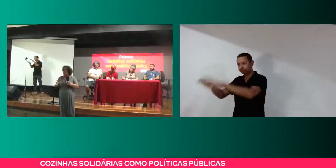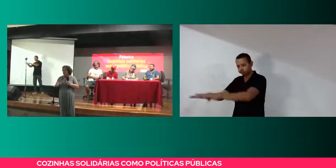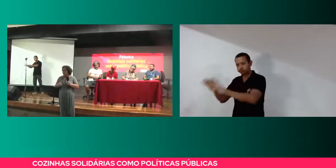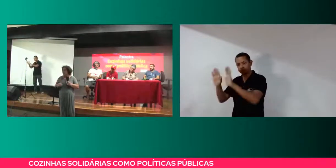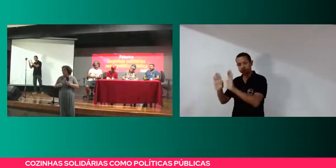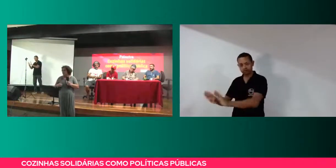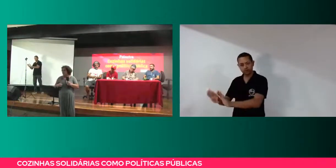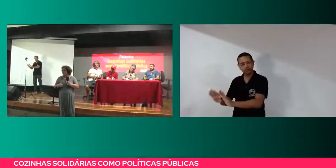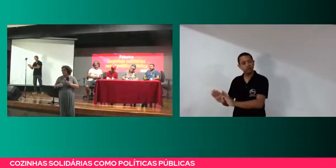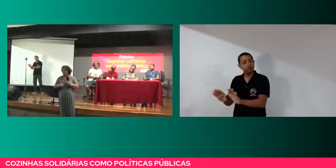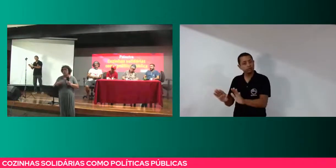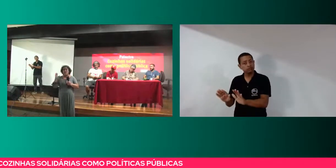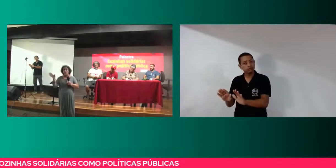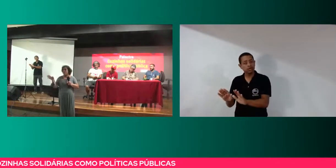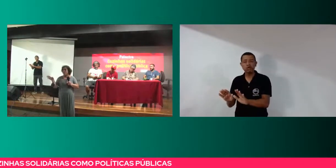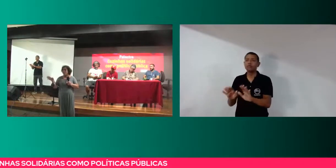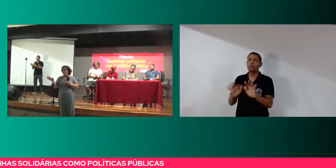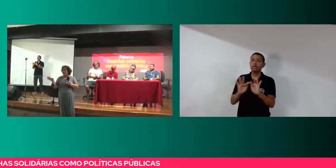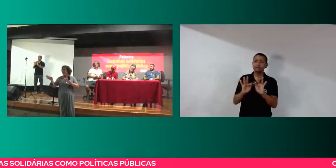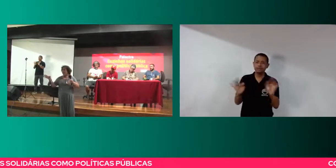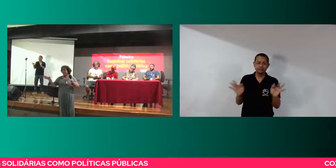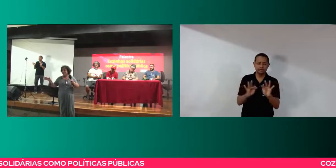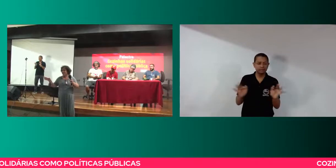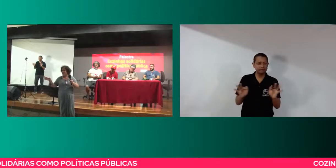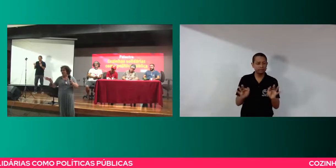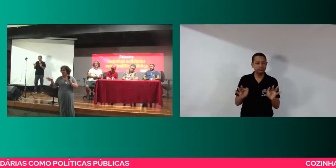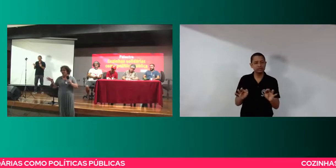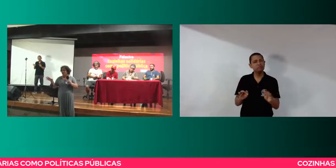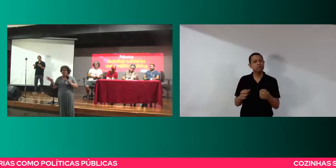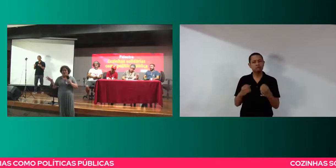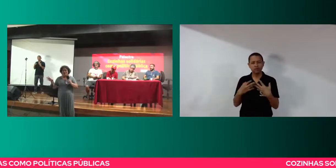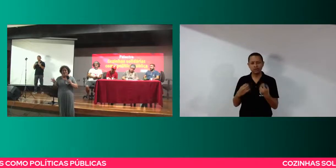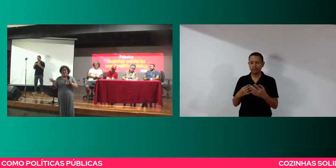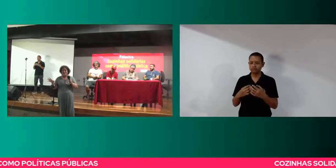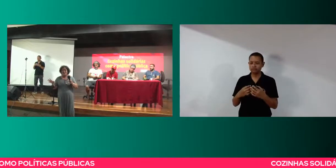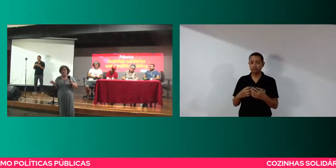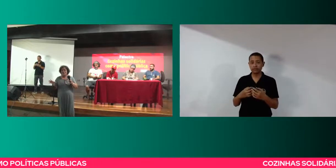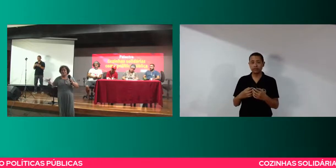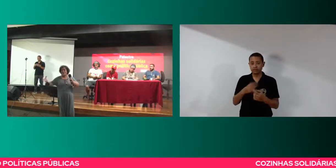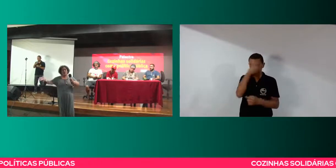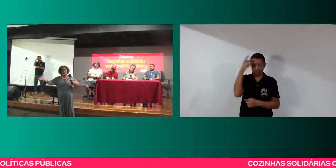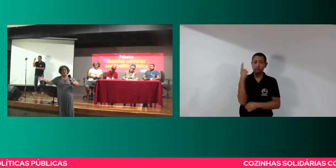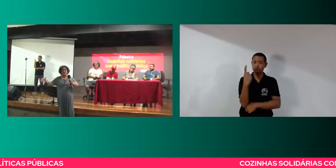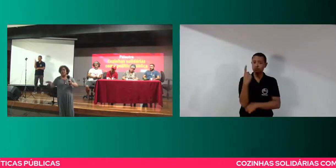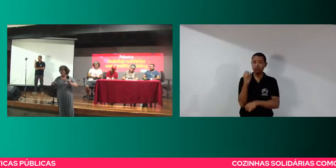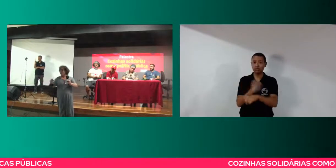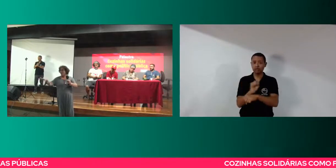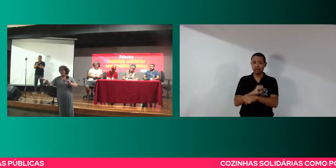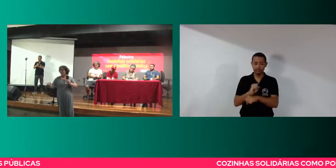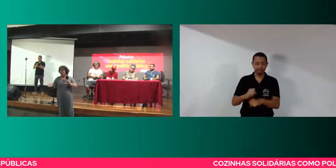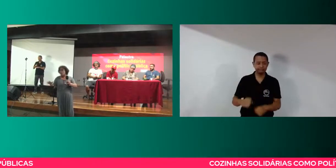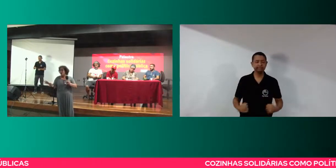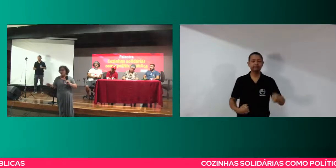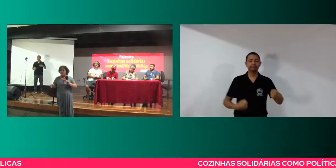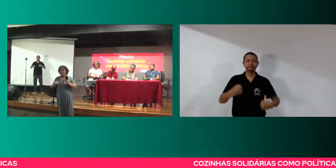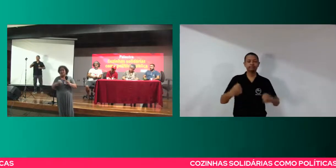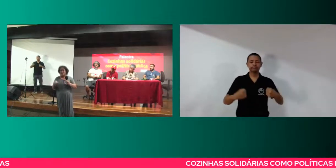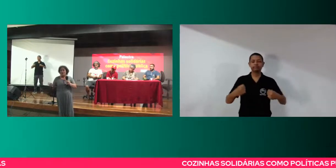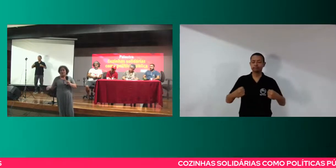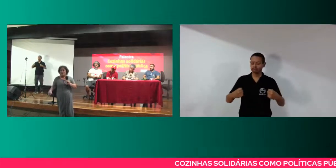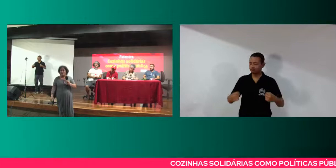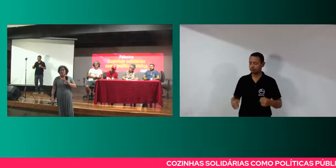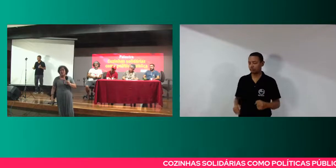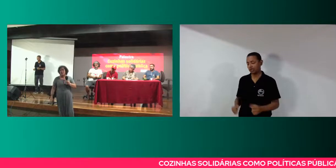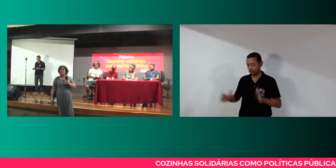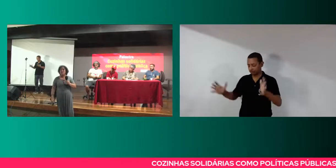super efetivo EA Lemos simples é uma pessoa com carro caixa de supermercado essas grandonas para ela duas